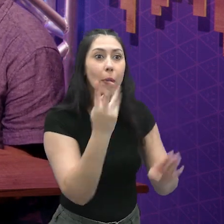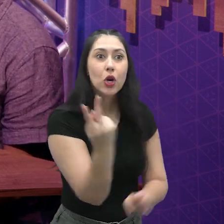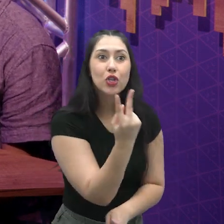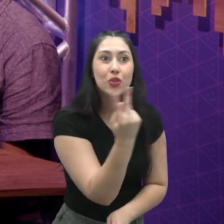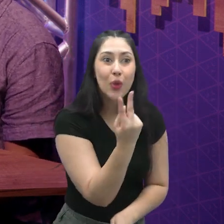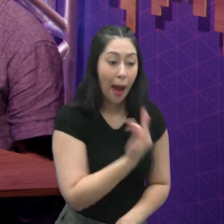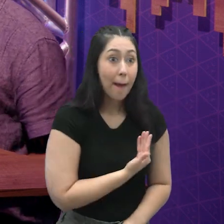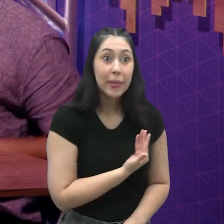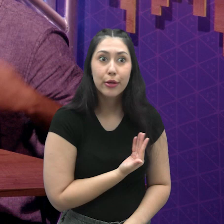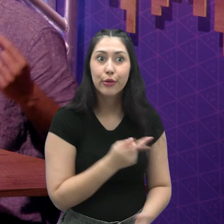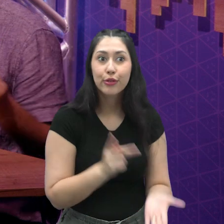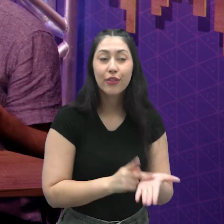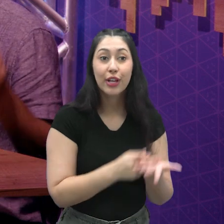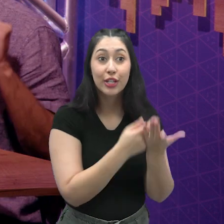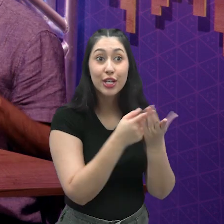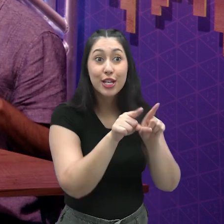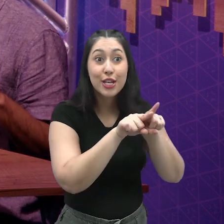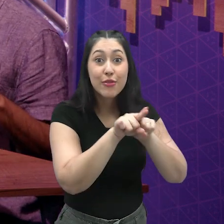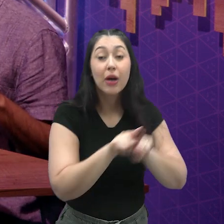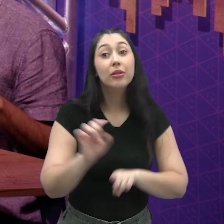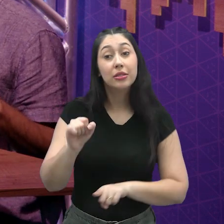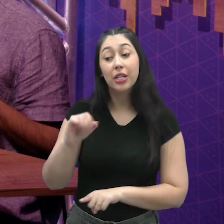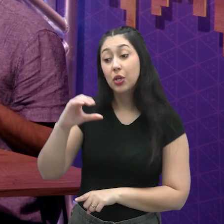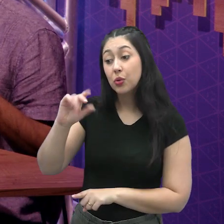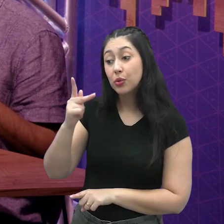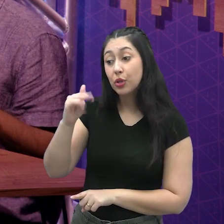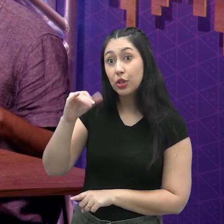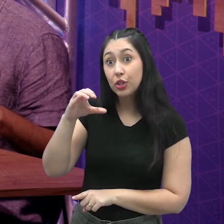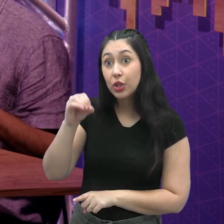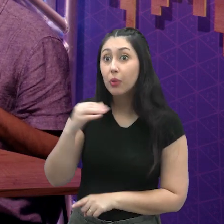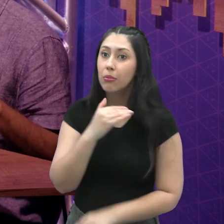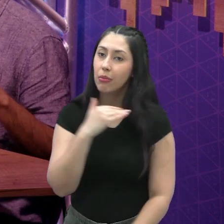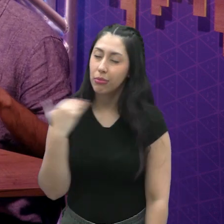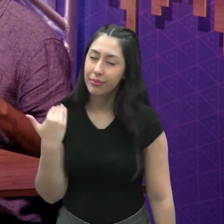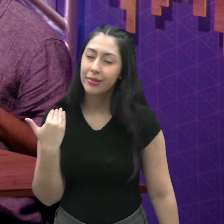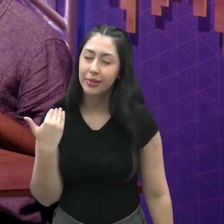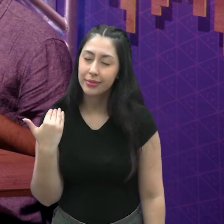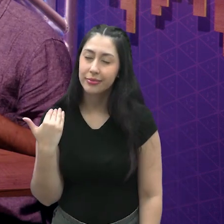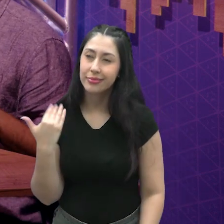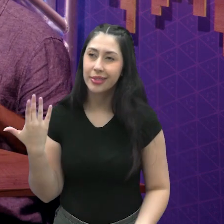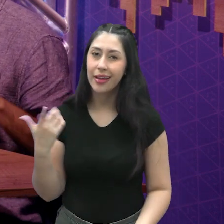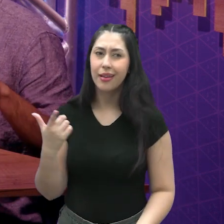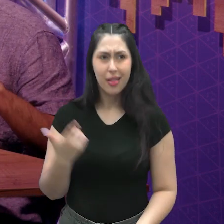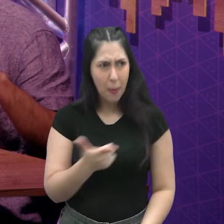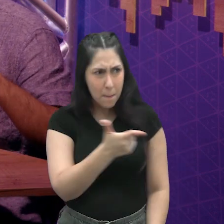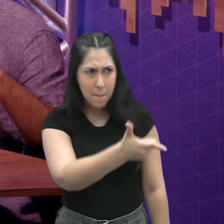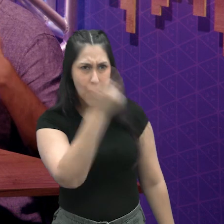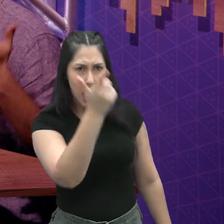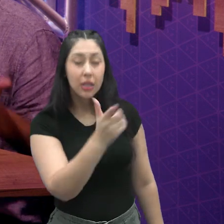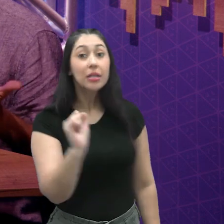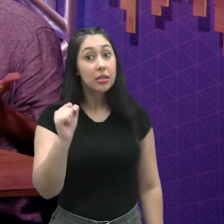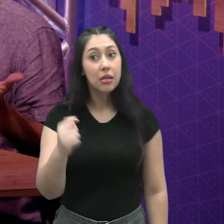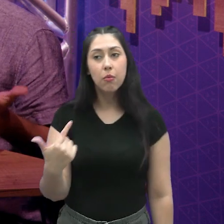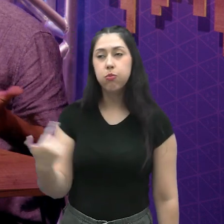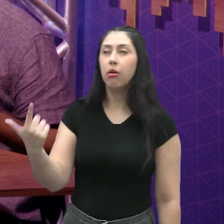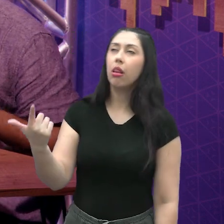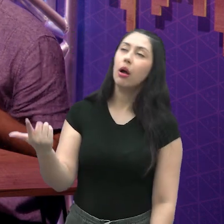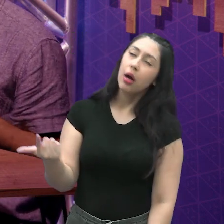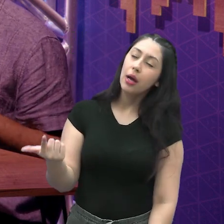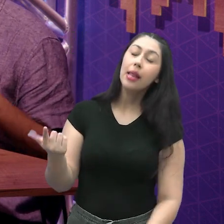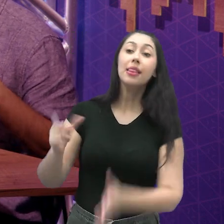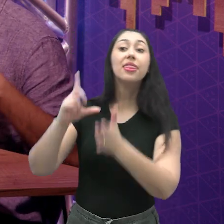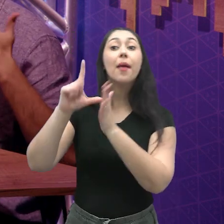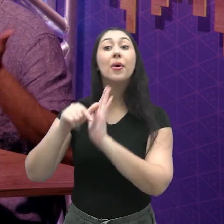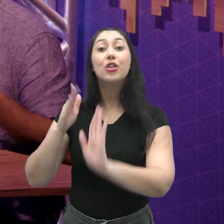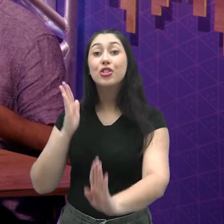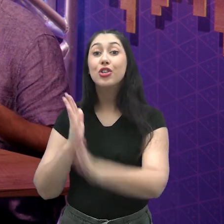são irmãos. O Chico Mineiro, ele morreu, né, na música. Ele foi Baleado, se foi eu não me engano, né? baleado. E aí